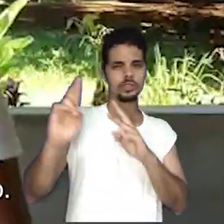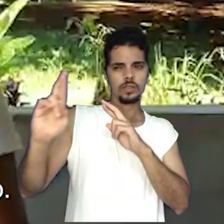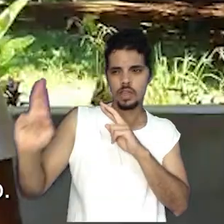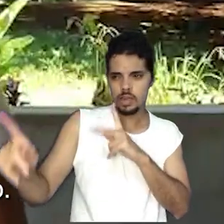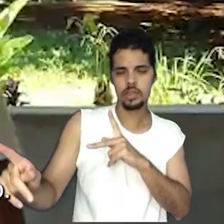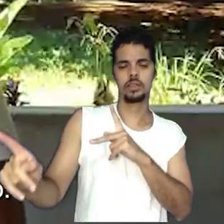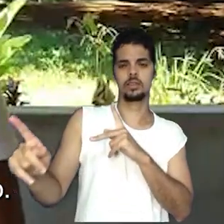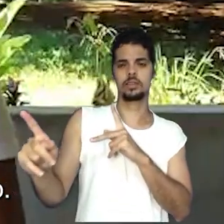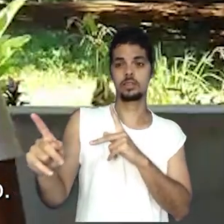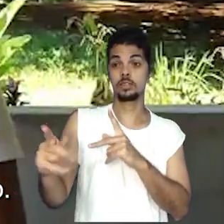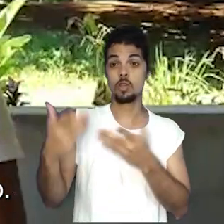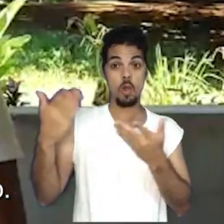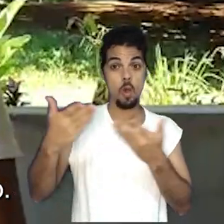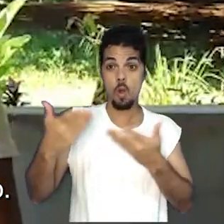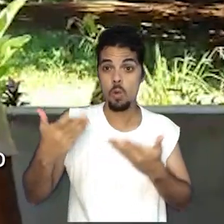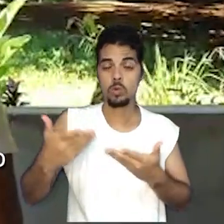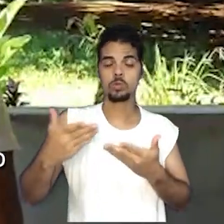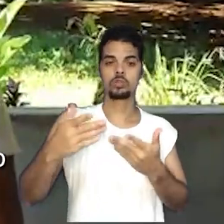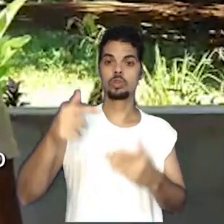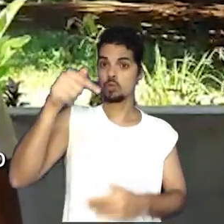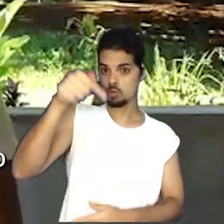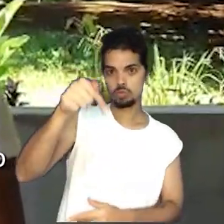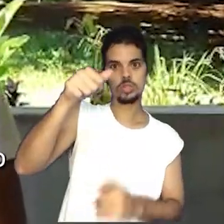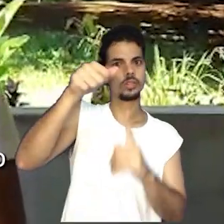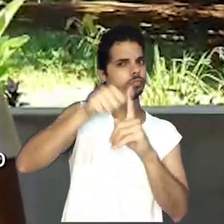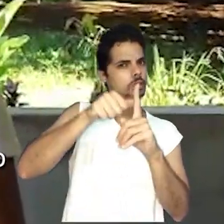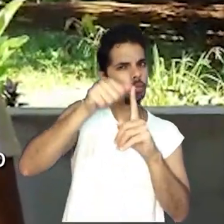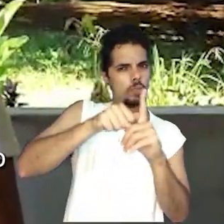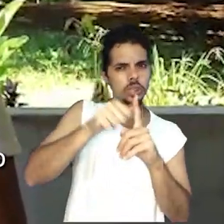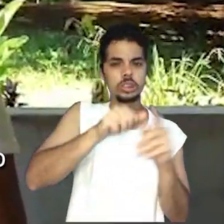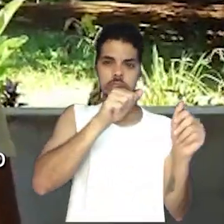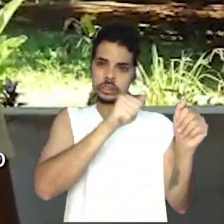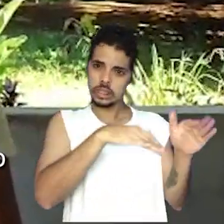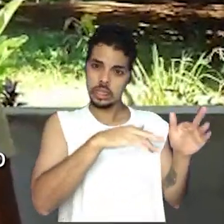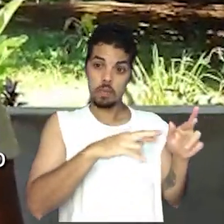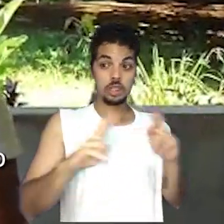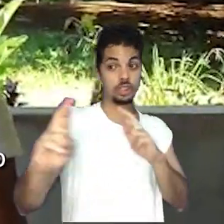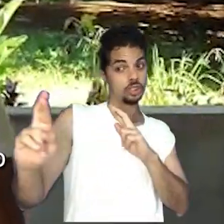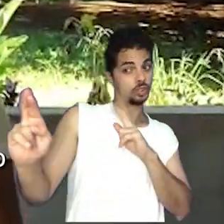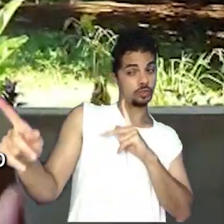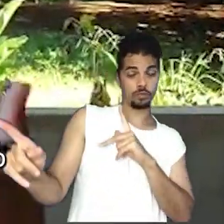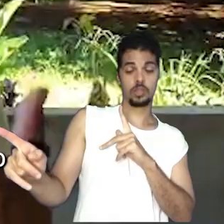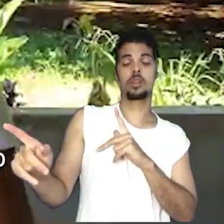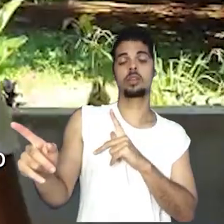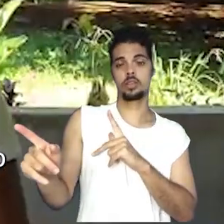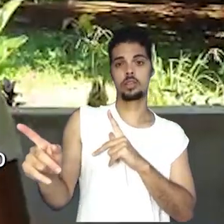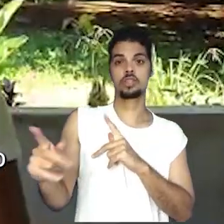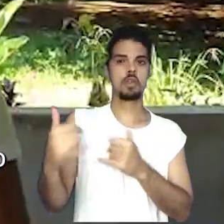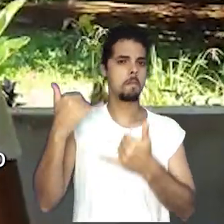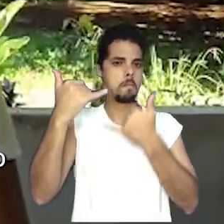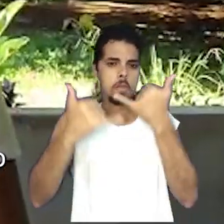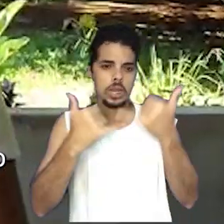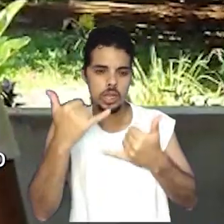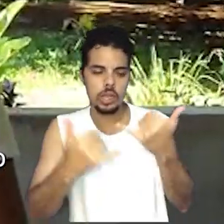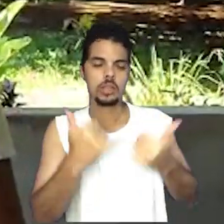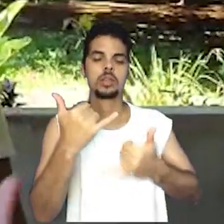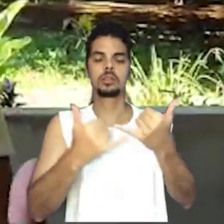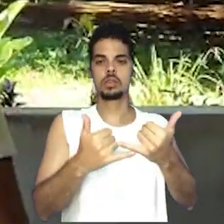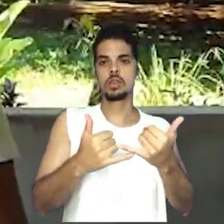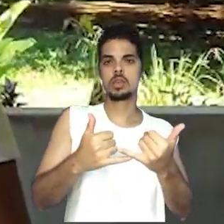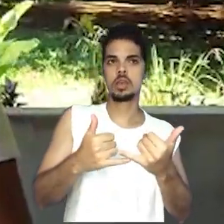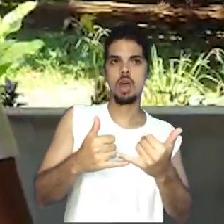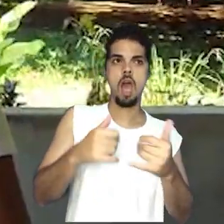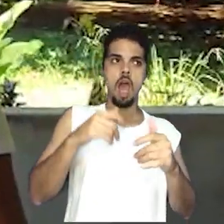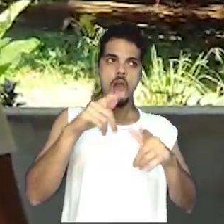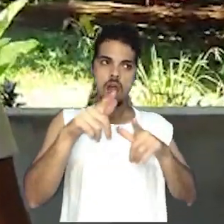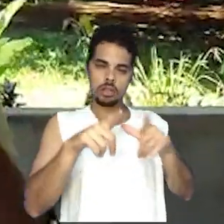aquele uniforme tudo bonitinho, não. Hoje, a gente usa o 7 de setembro como uma forma de valorizar nossa cultura. Hoje, no dia